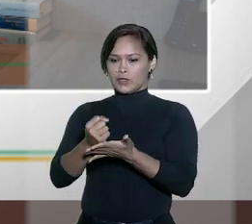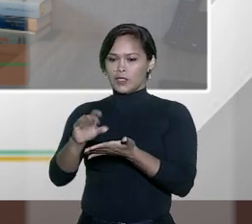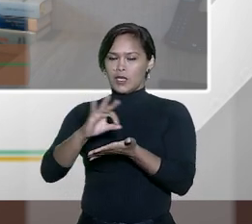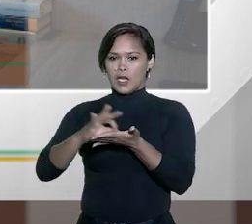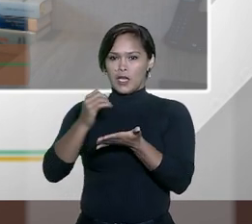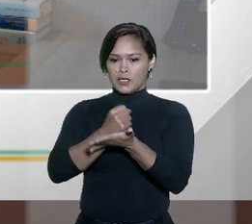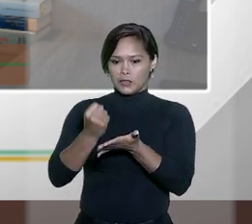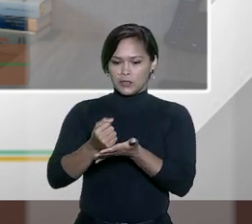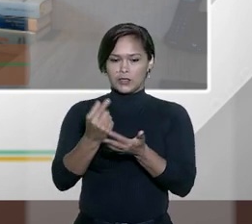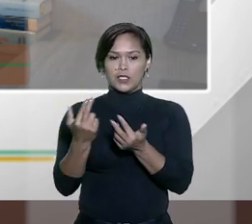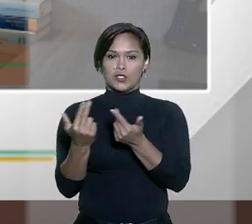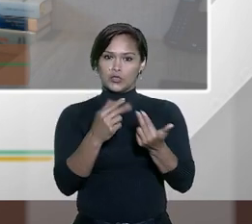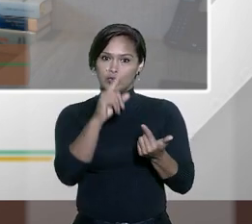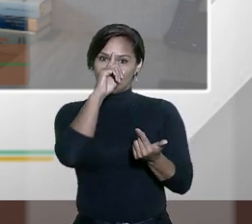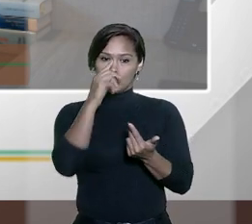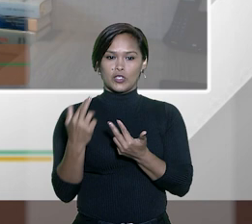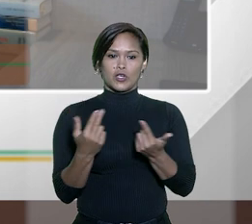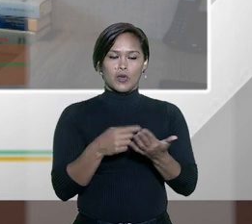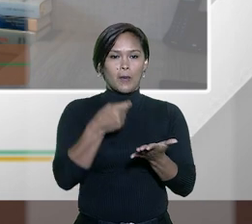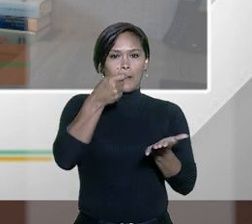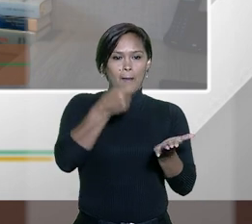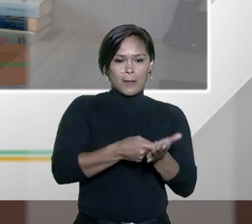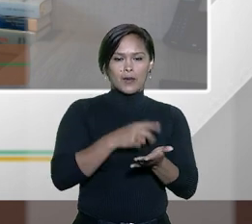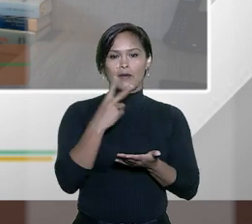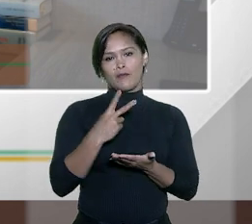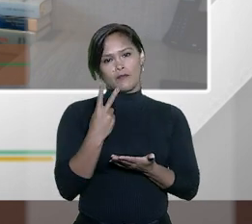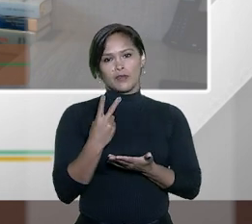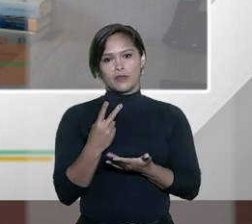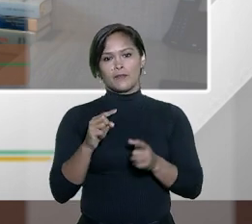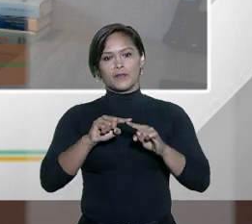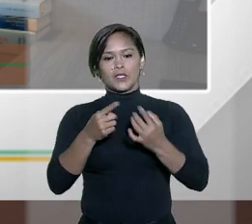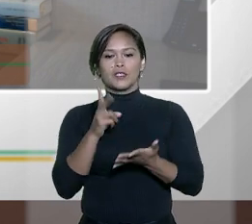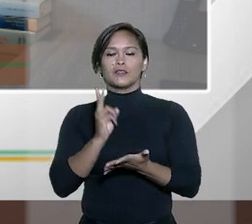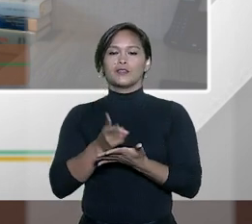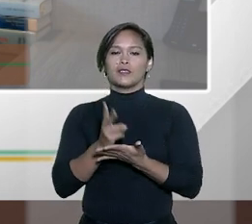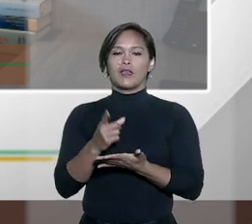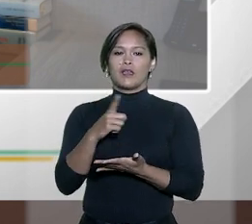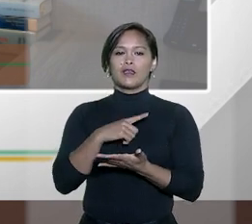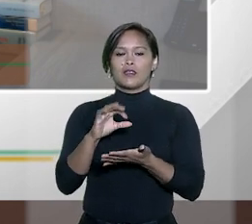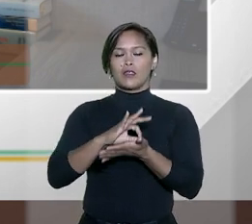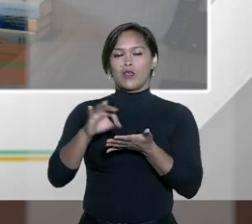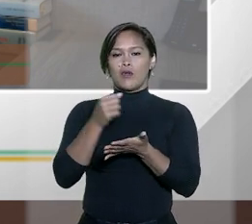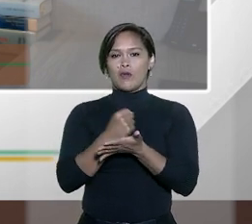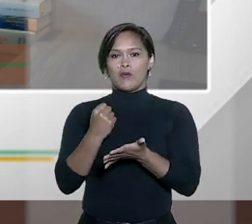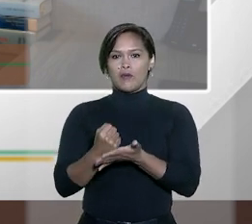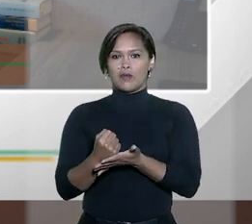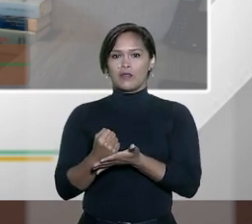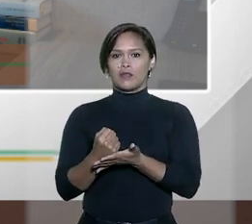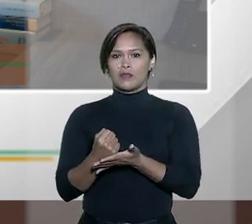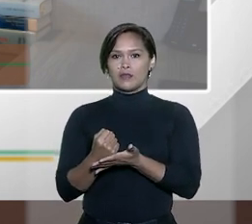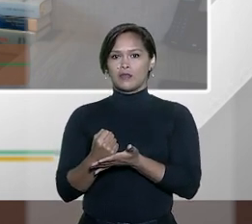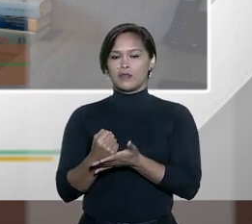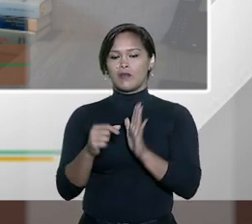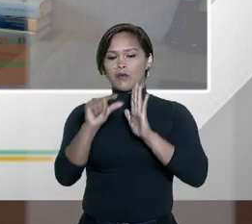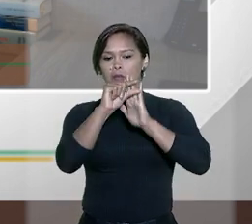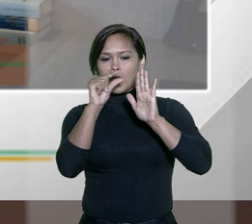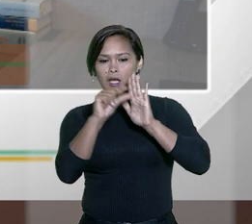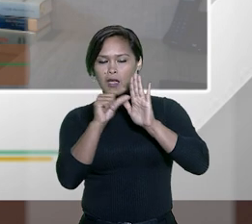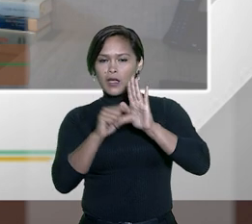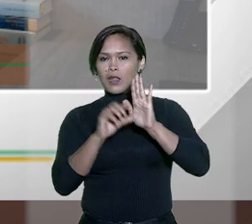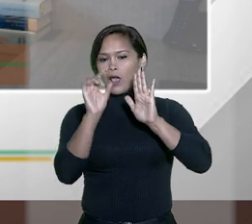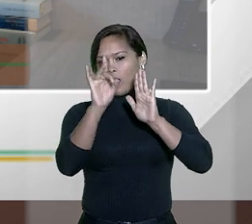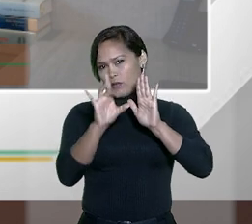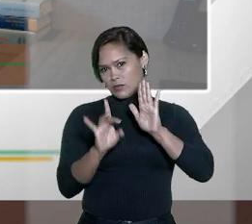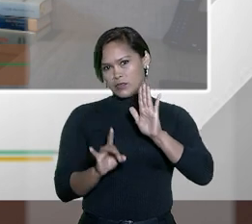um contrato e no mesmo dia o valor é pago para ele, né? E sempre tem no contrato uma